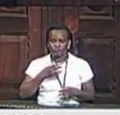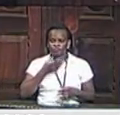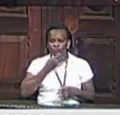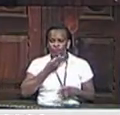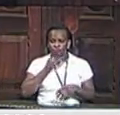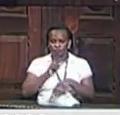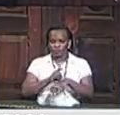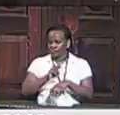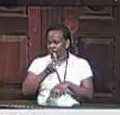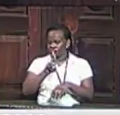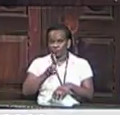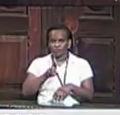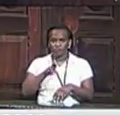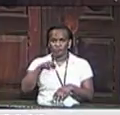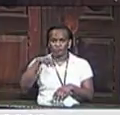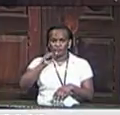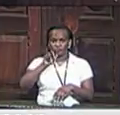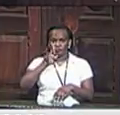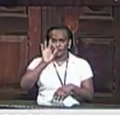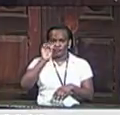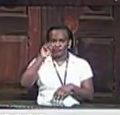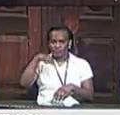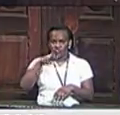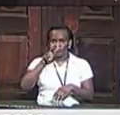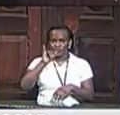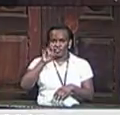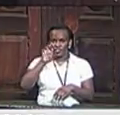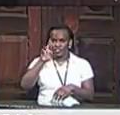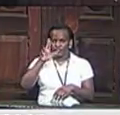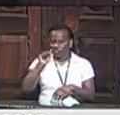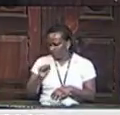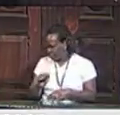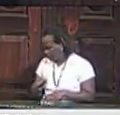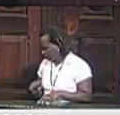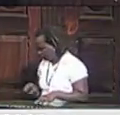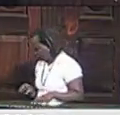Dr. Marfan Vieira. E agora,